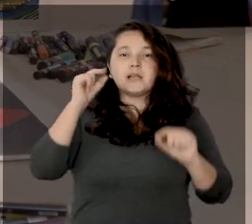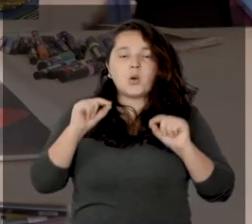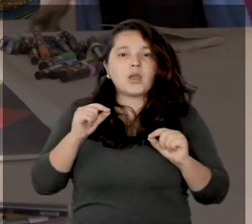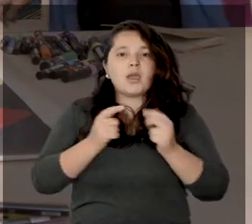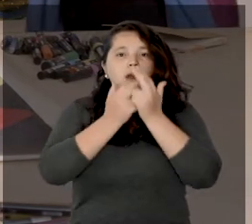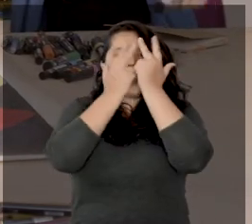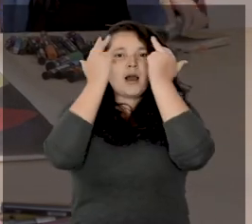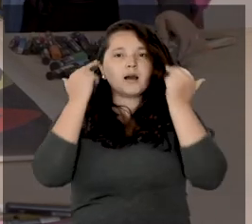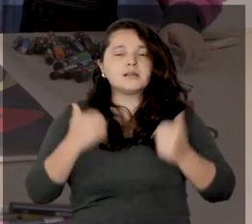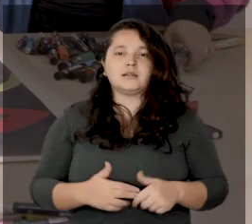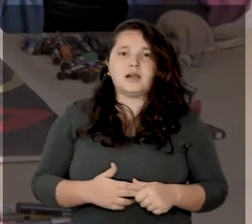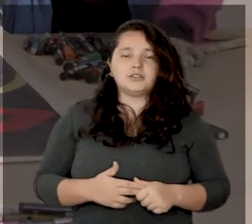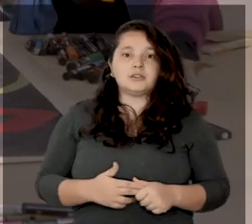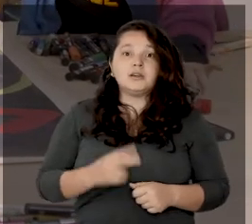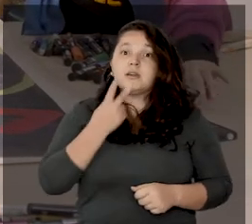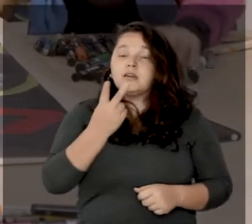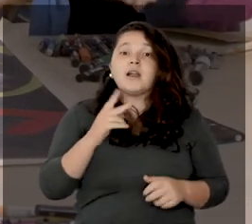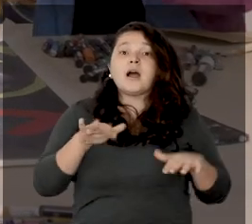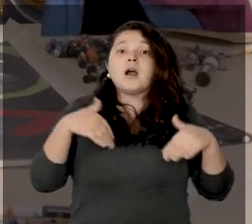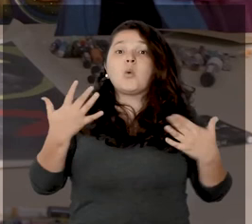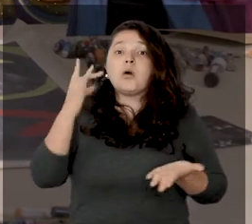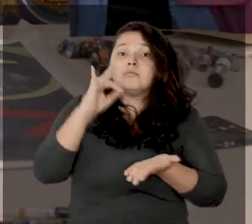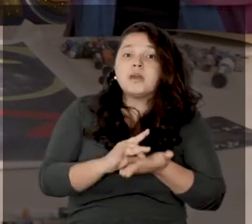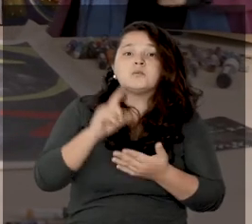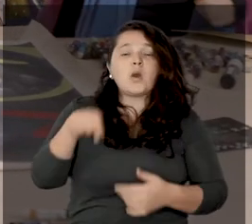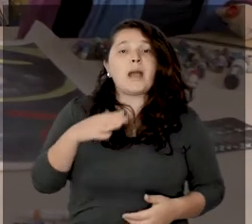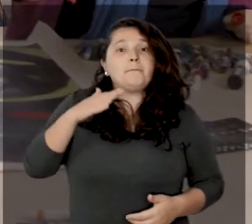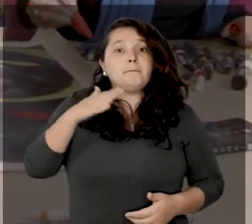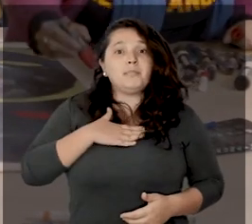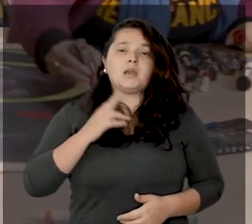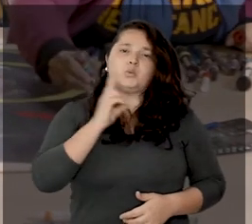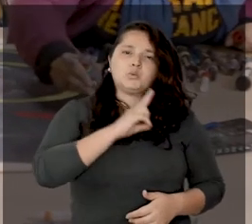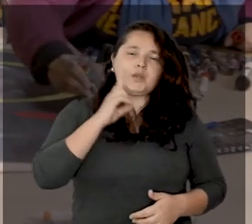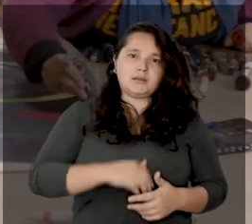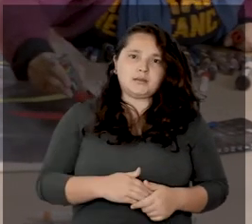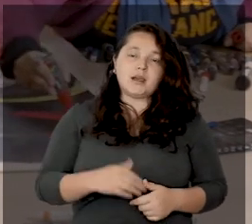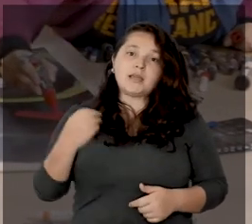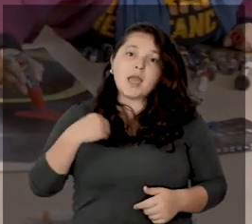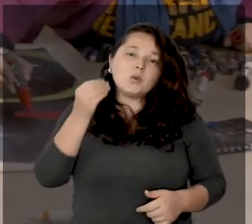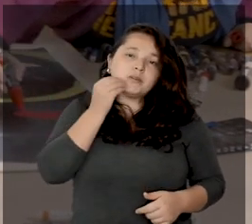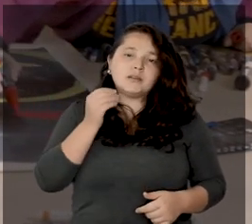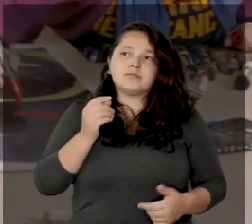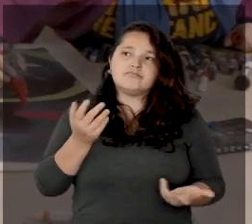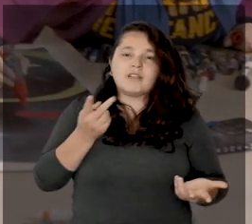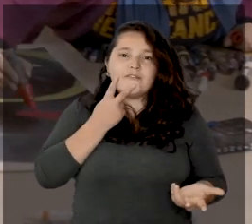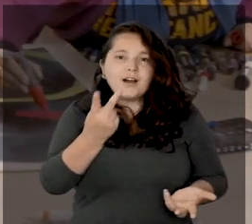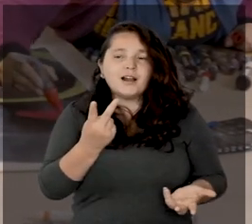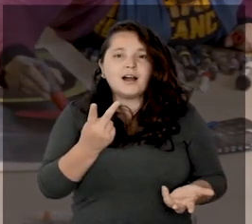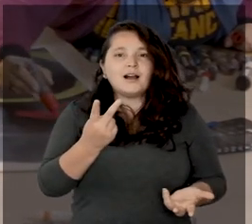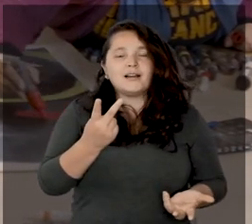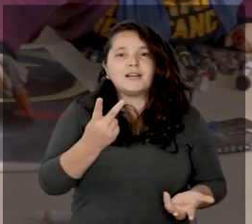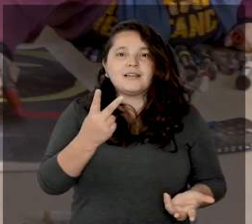racialidade e a gente tem que dizer qual é de fato a nossa urgência. E aí é onde eu tento trazer uma palavra que é essa coisa que eu